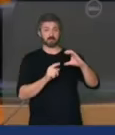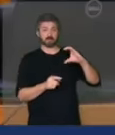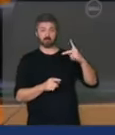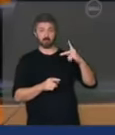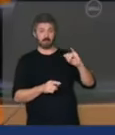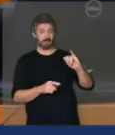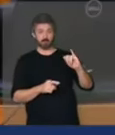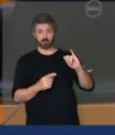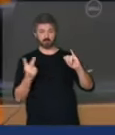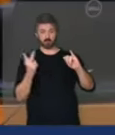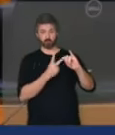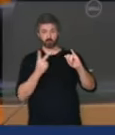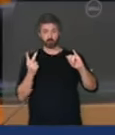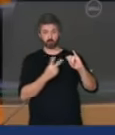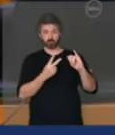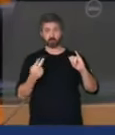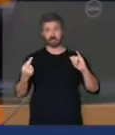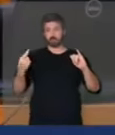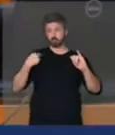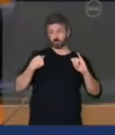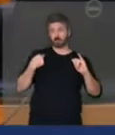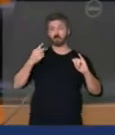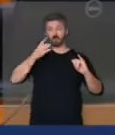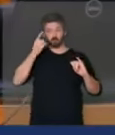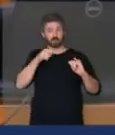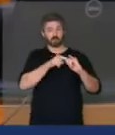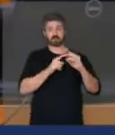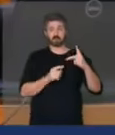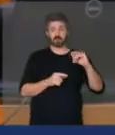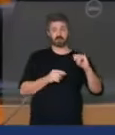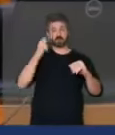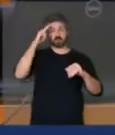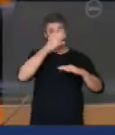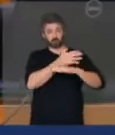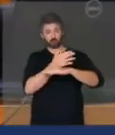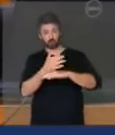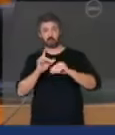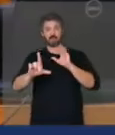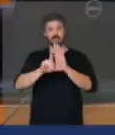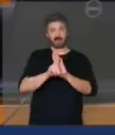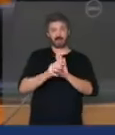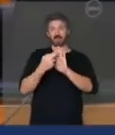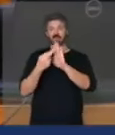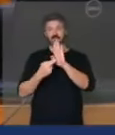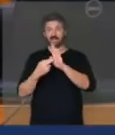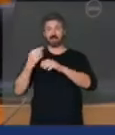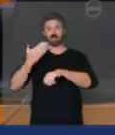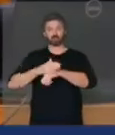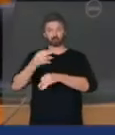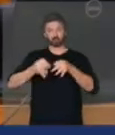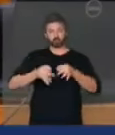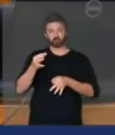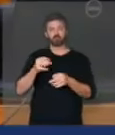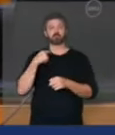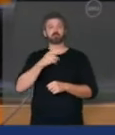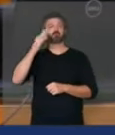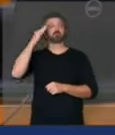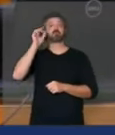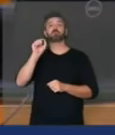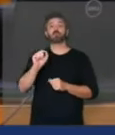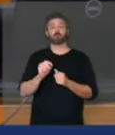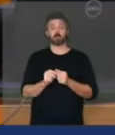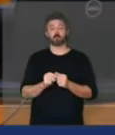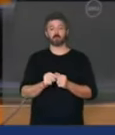inquérito, seja no campo da história, seja na doutrina e na legislação, nos leva ao entendimento de que